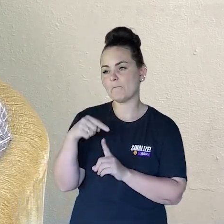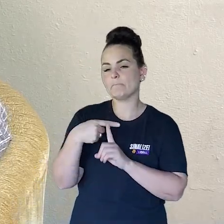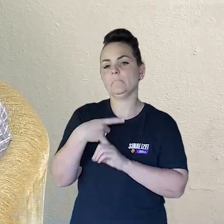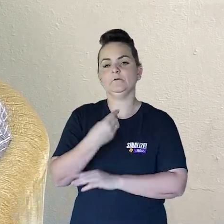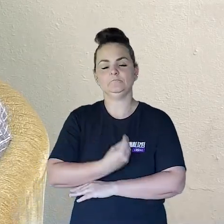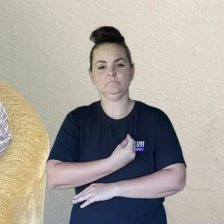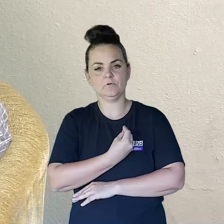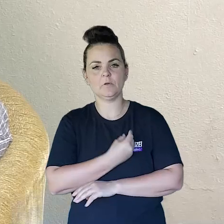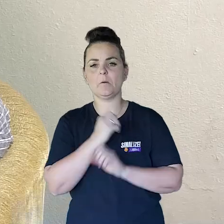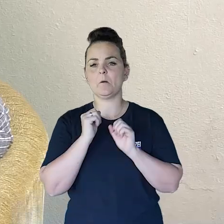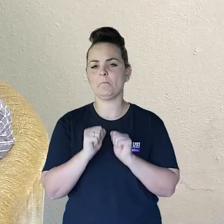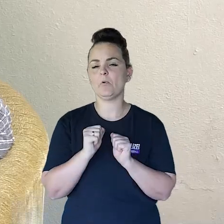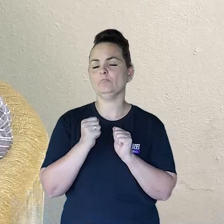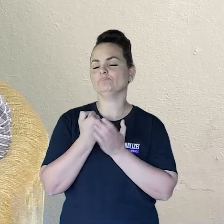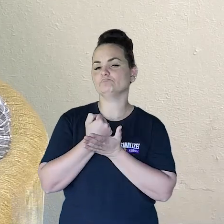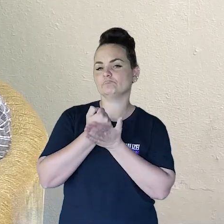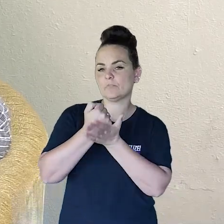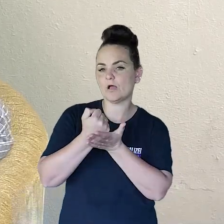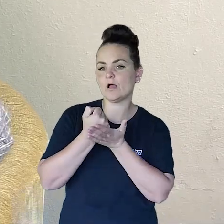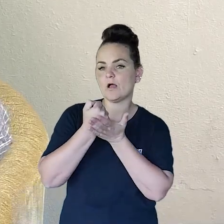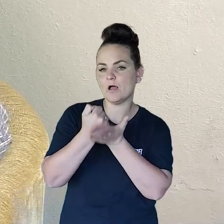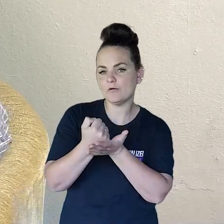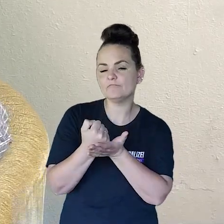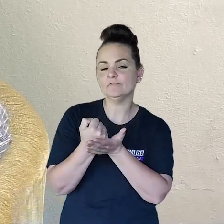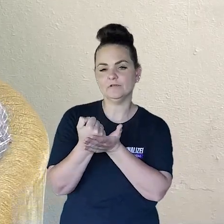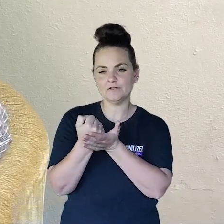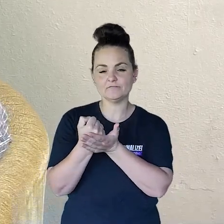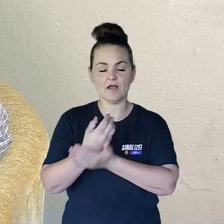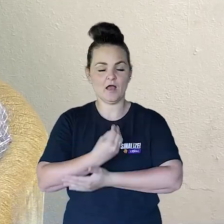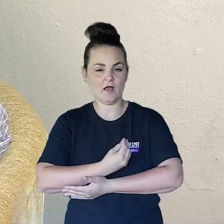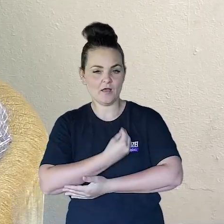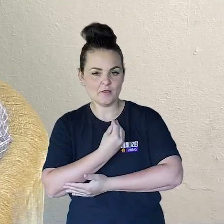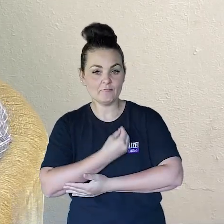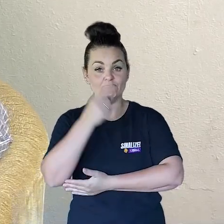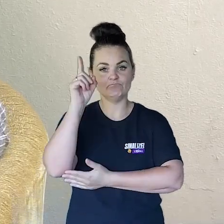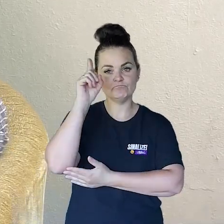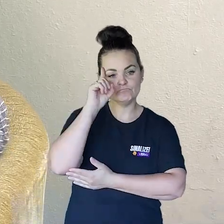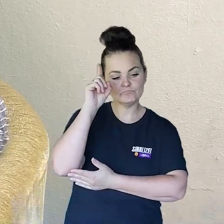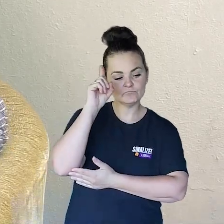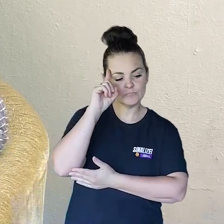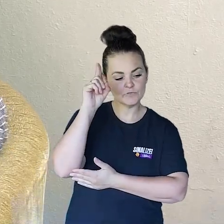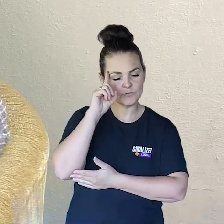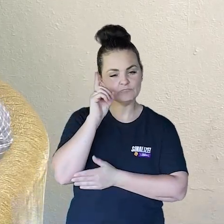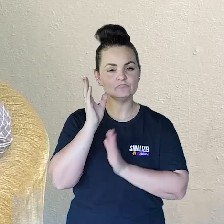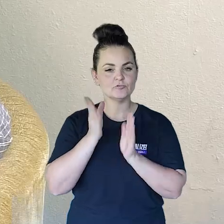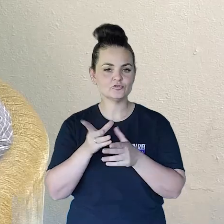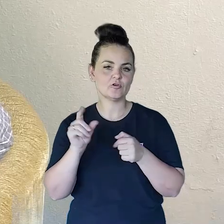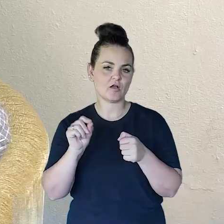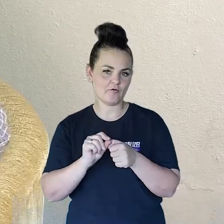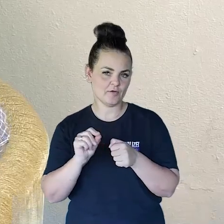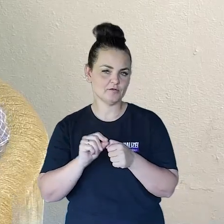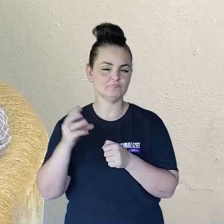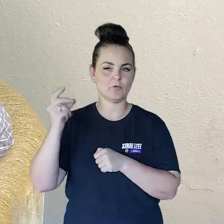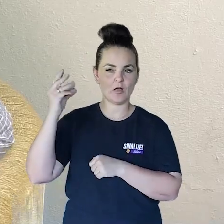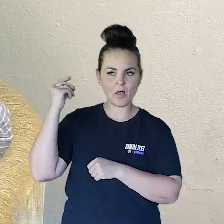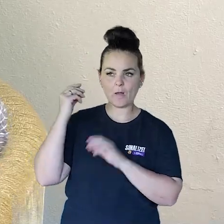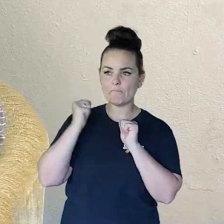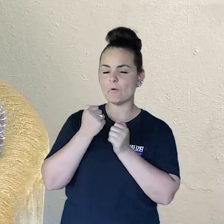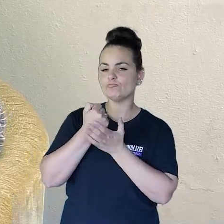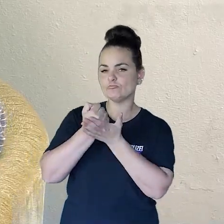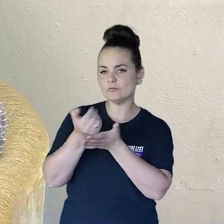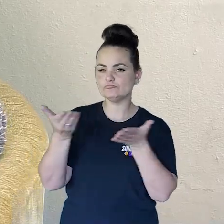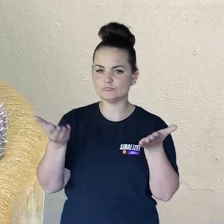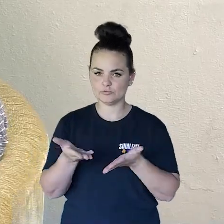experiência de vida, podem contribuir com aquela sua vivência do dia a dia e por aquilo que já passou. Então, eu acho que